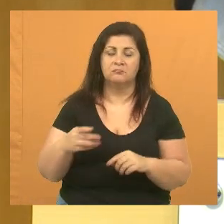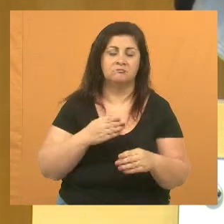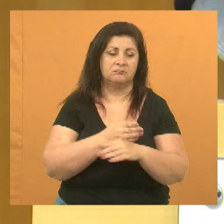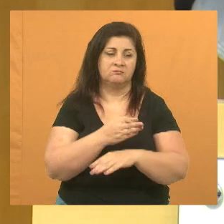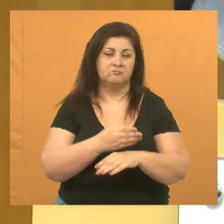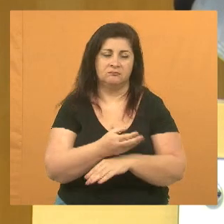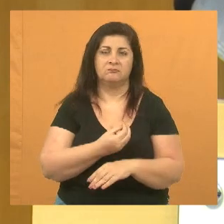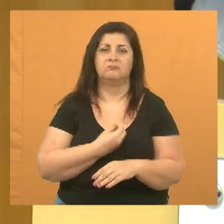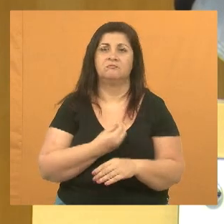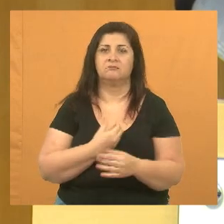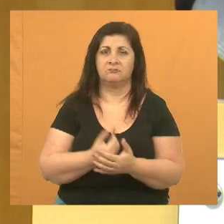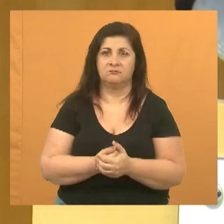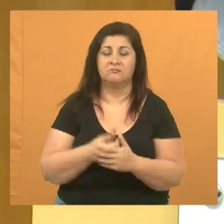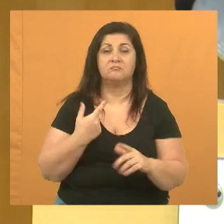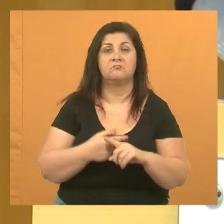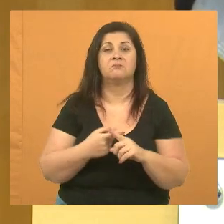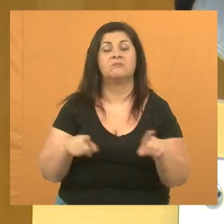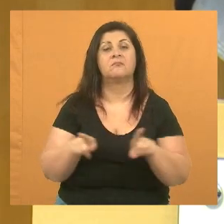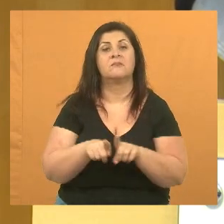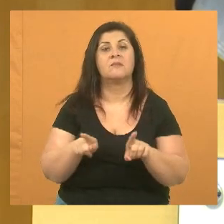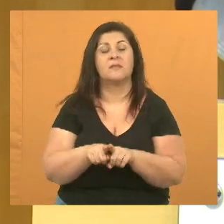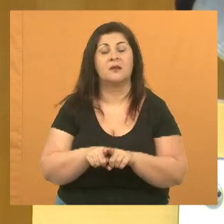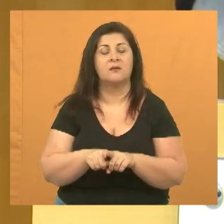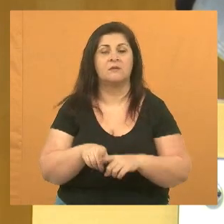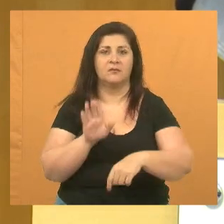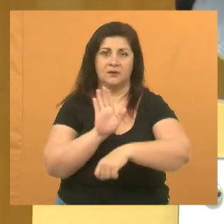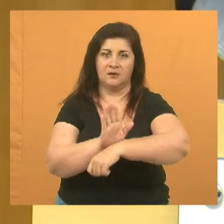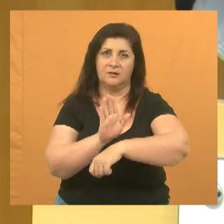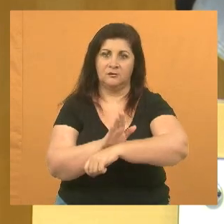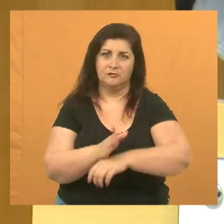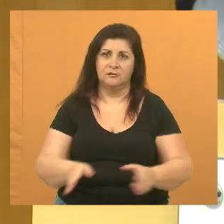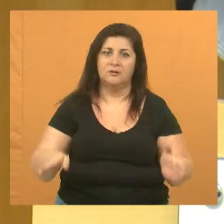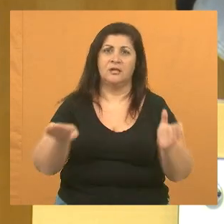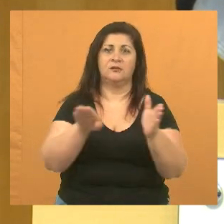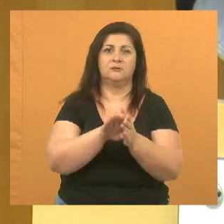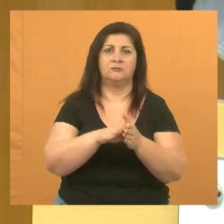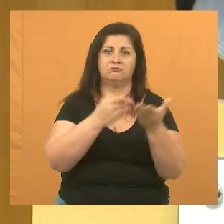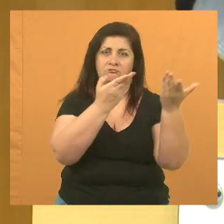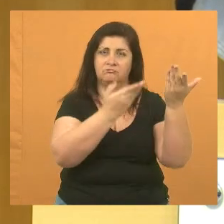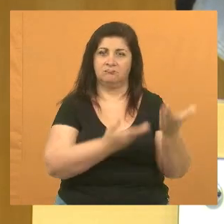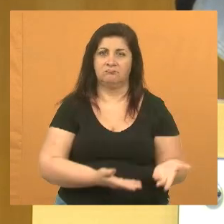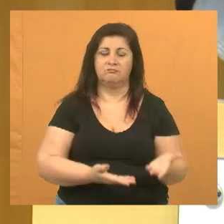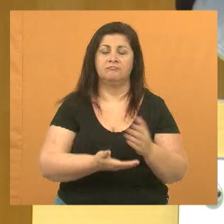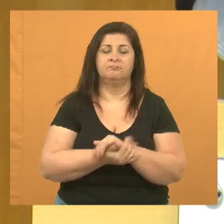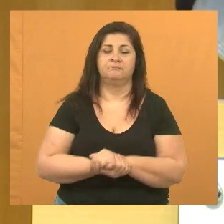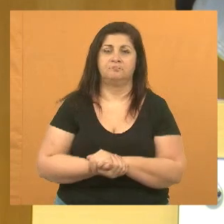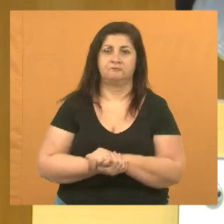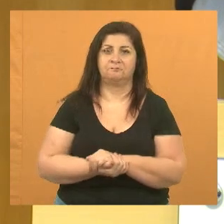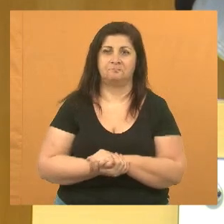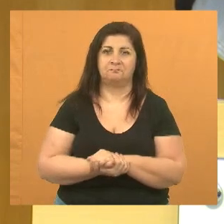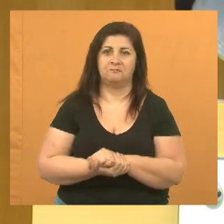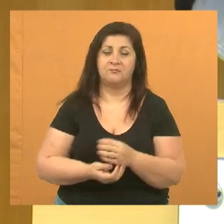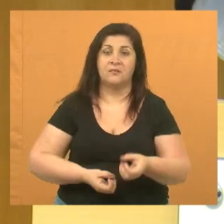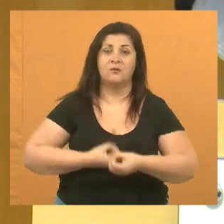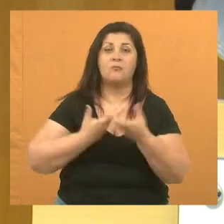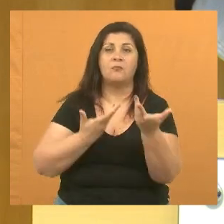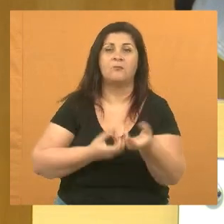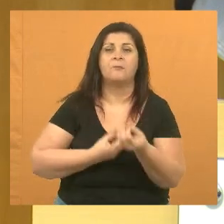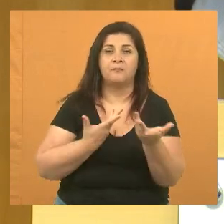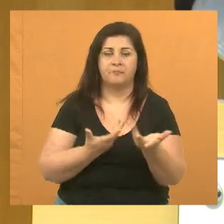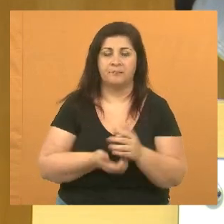parte da minha vida, porque eles também me ajudaram a chegar no que eu estou hoje. Então, o meu poema é